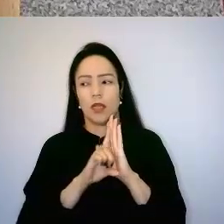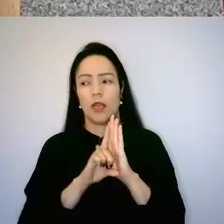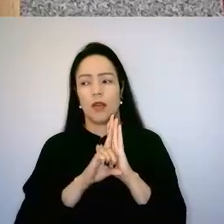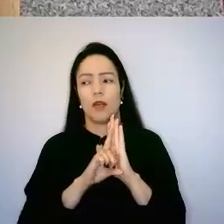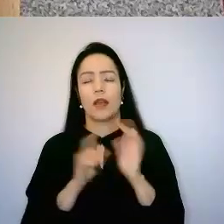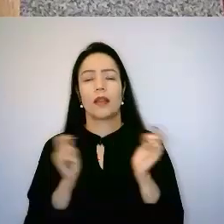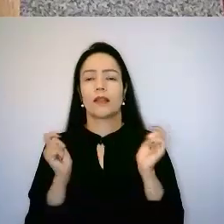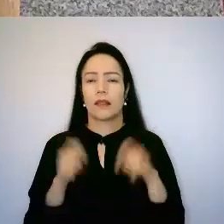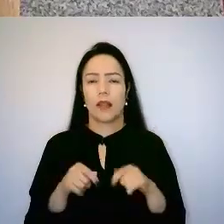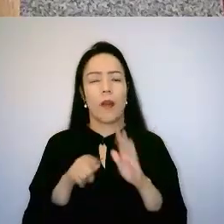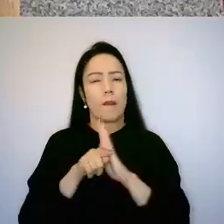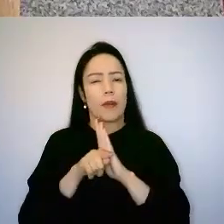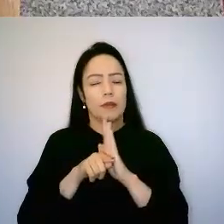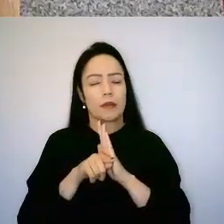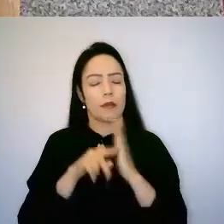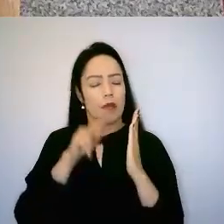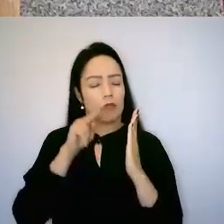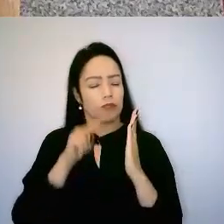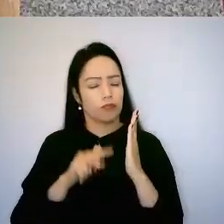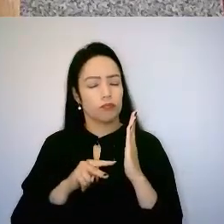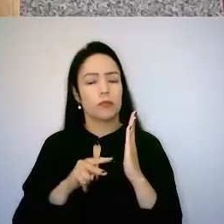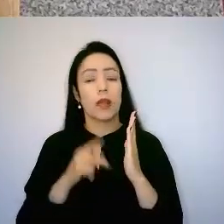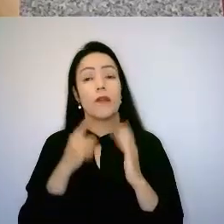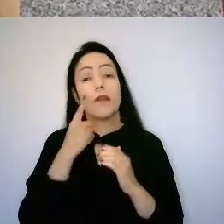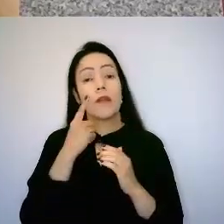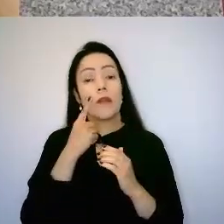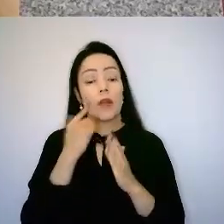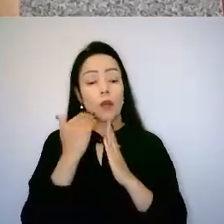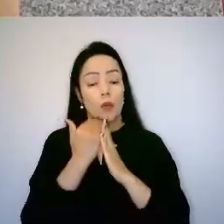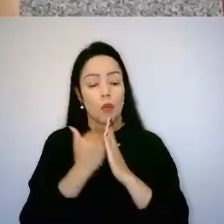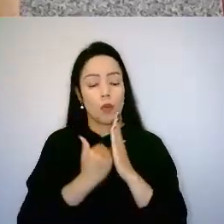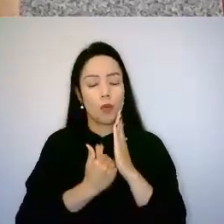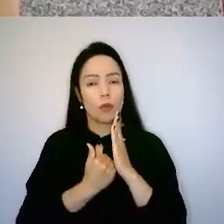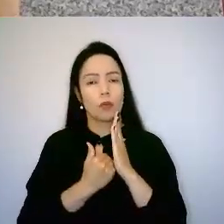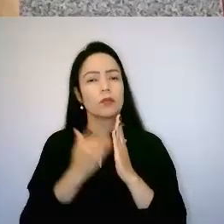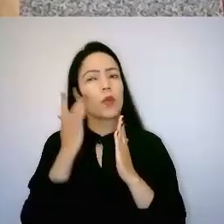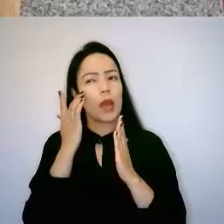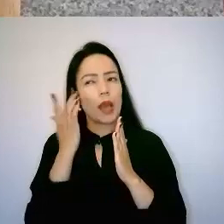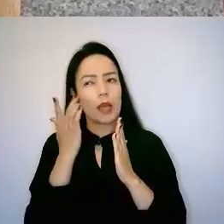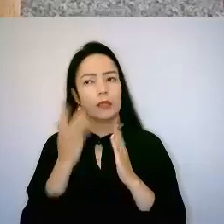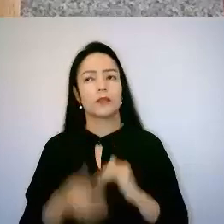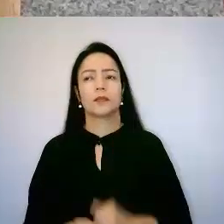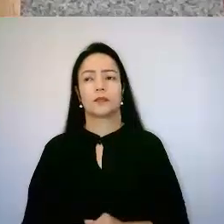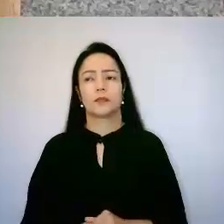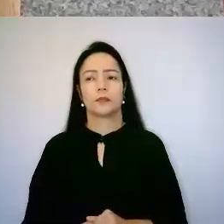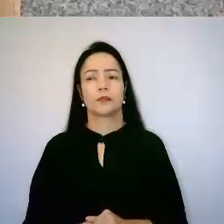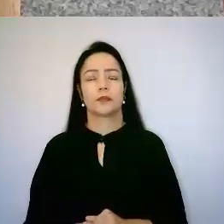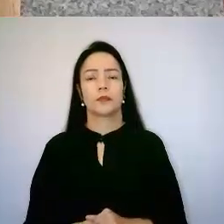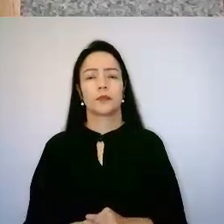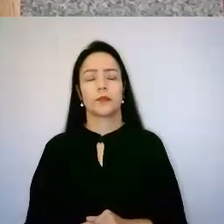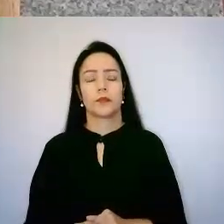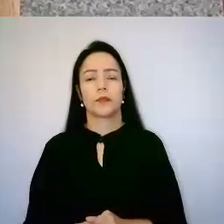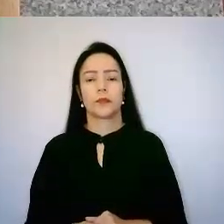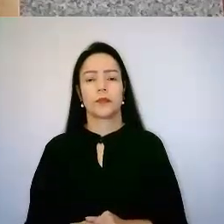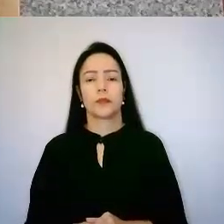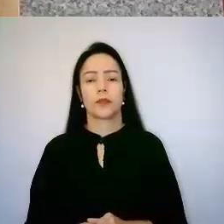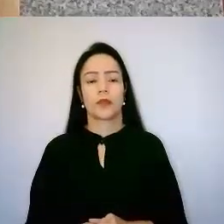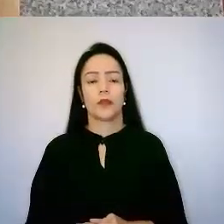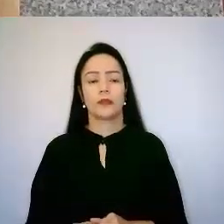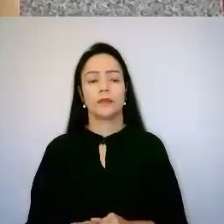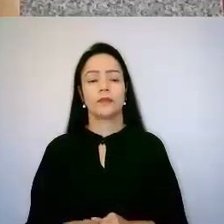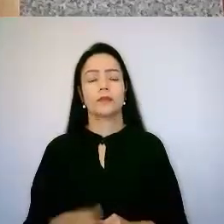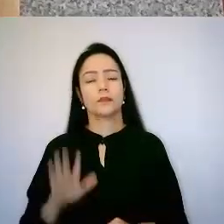para se verificar se há ou não cumprimento do requisito subjetivo acontece que mesmo deste ponto de vista